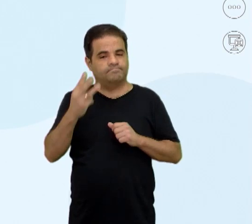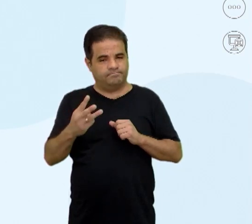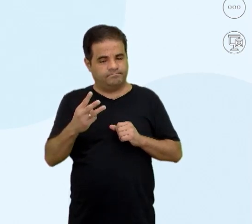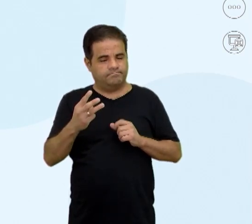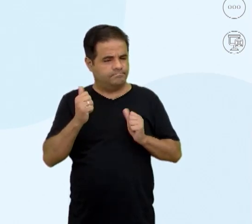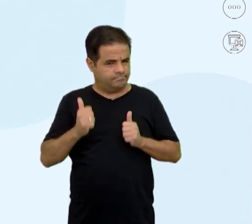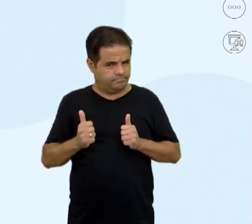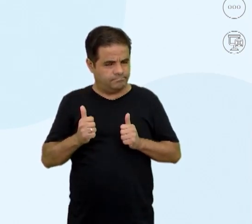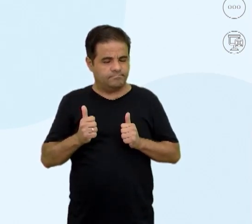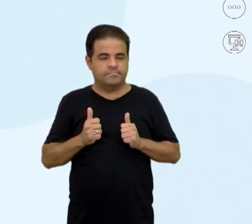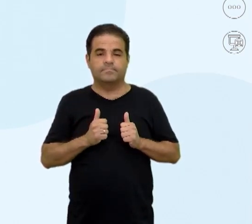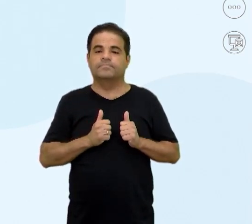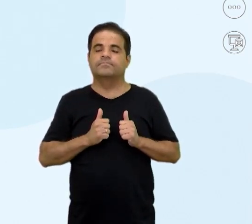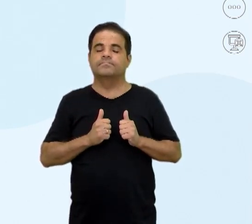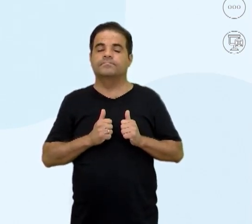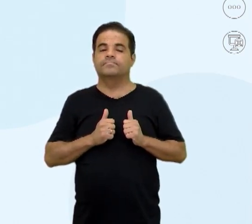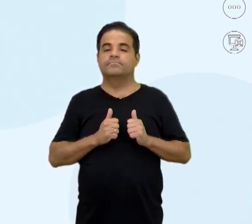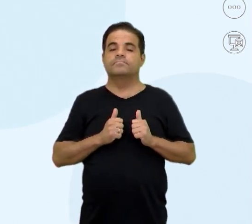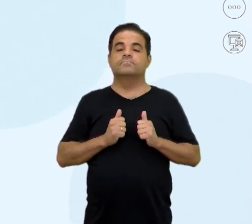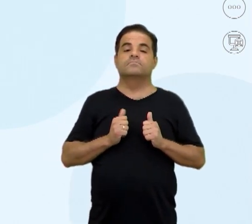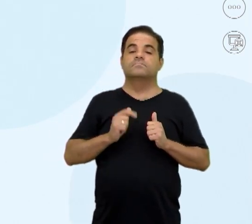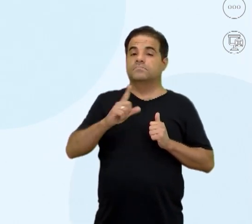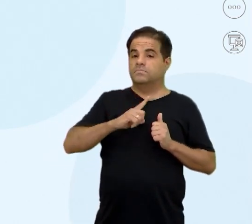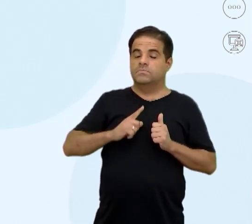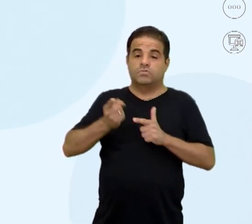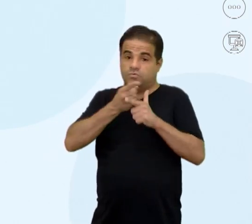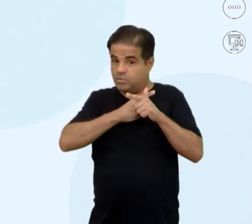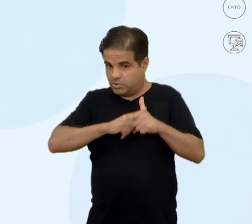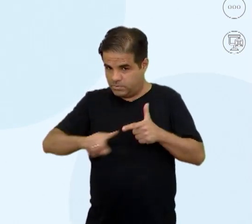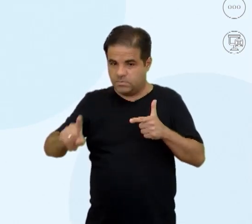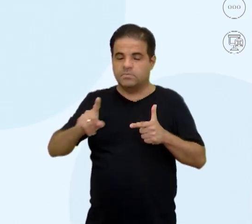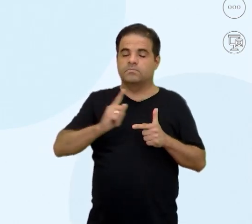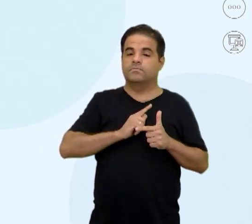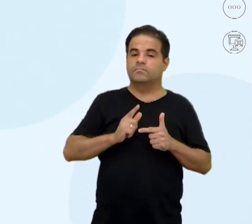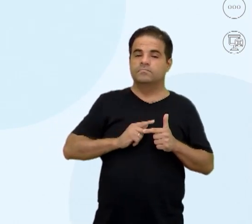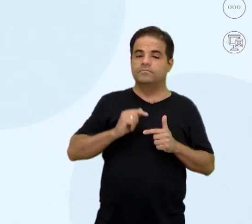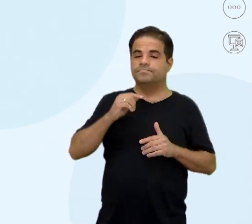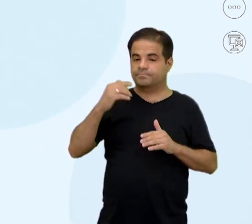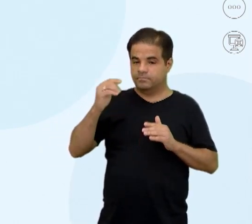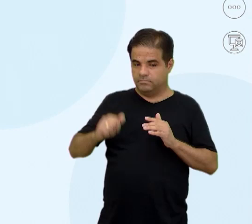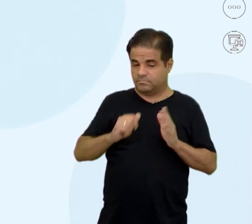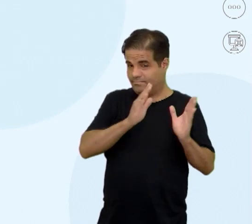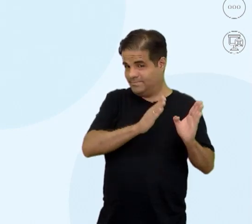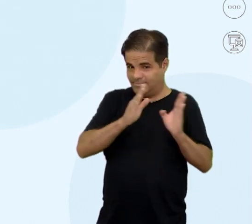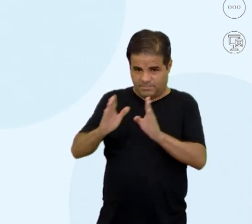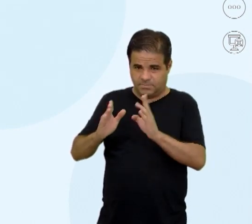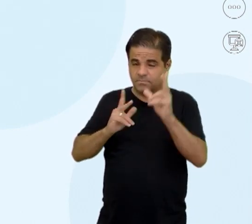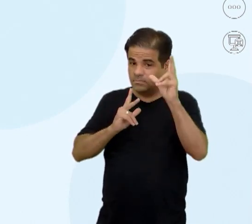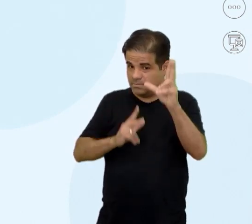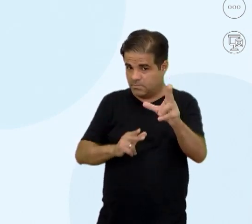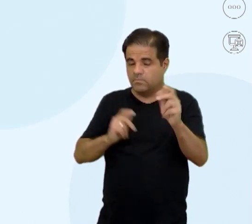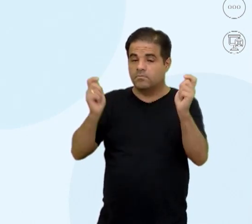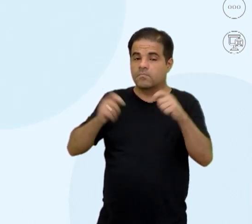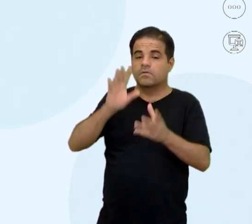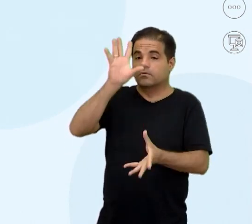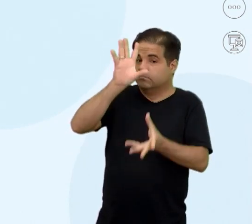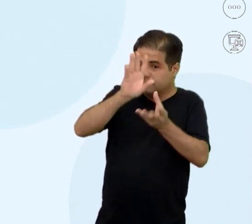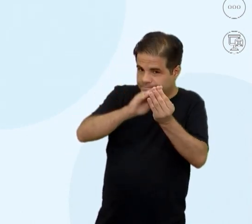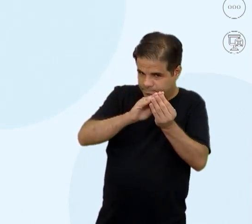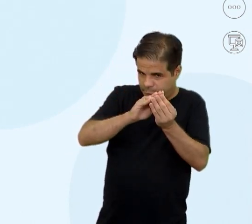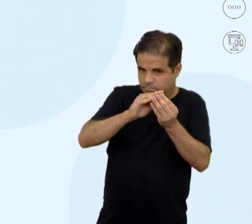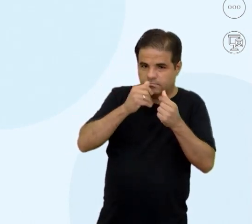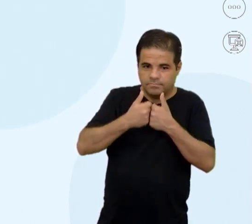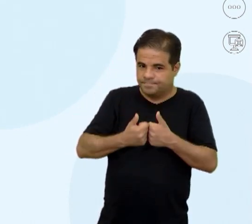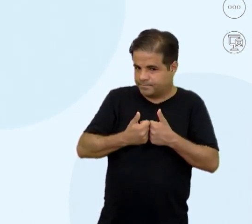3. Beleza? Legal. Ó, quando eu tenho divisão e eu tenho as casas decimais iguais, então eu posso simplificar as casas, né?